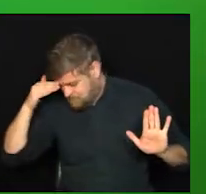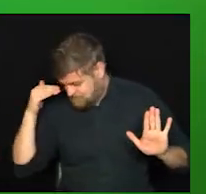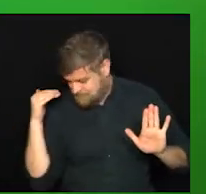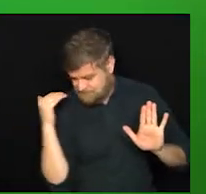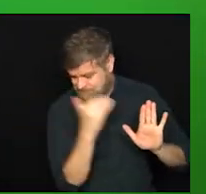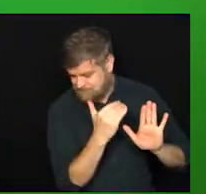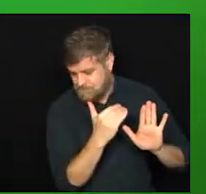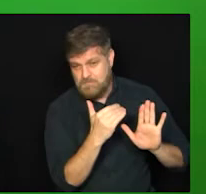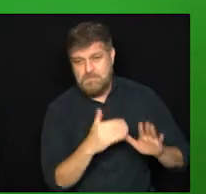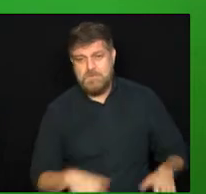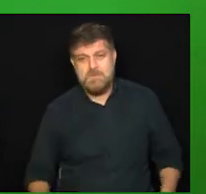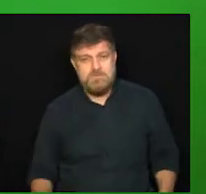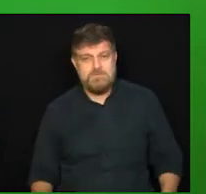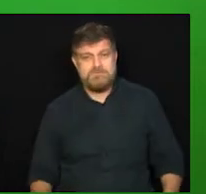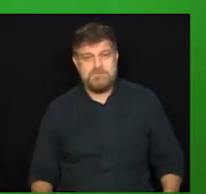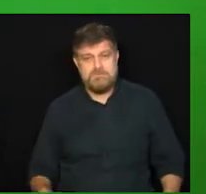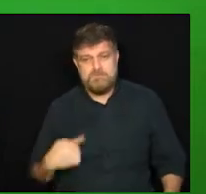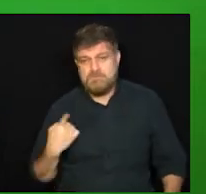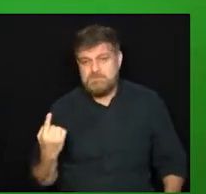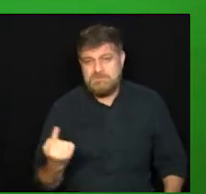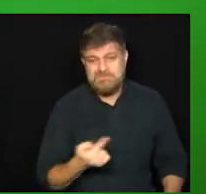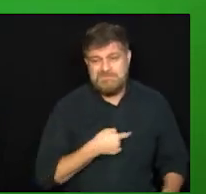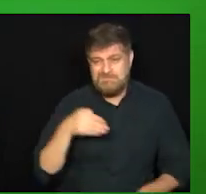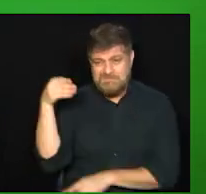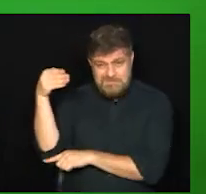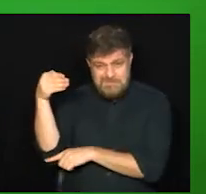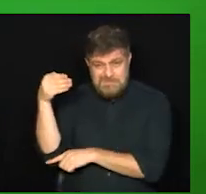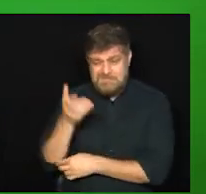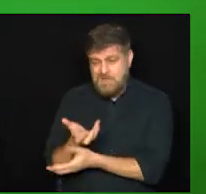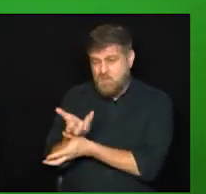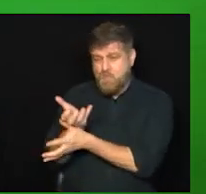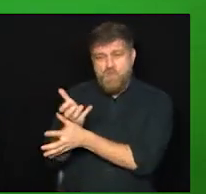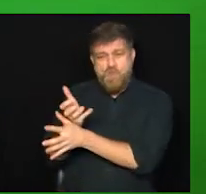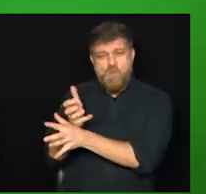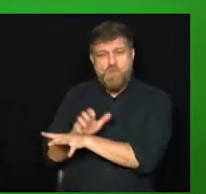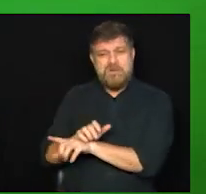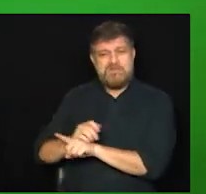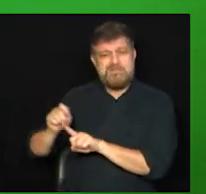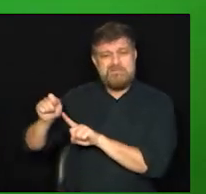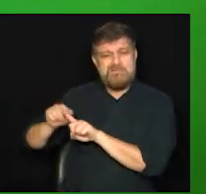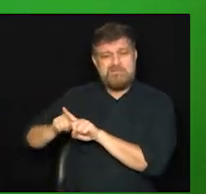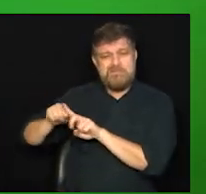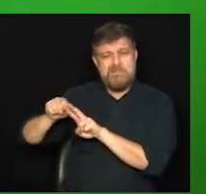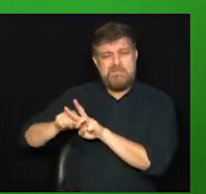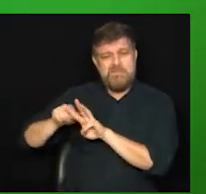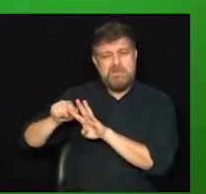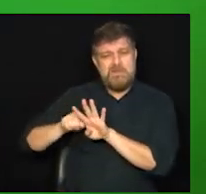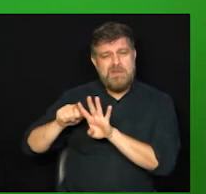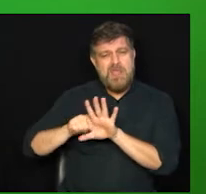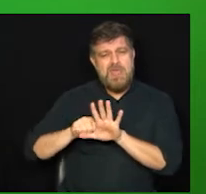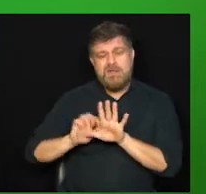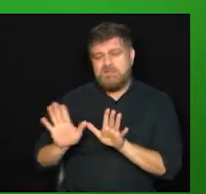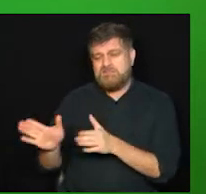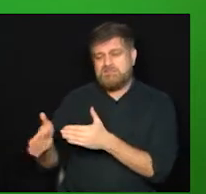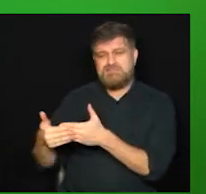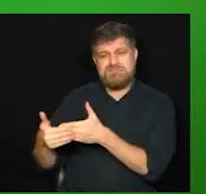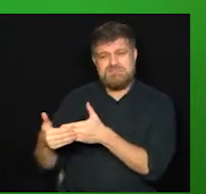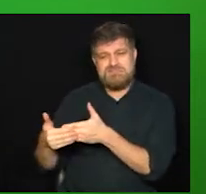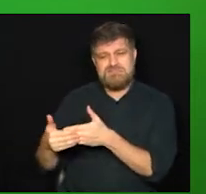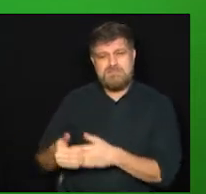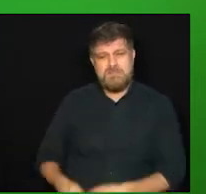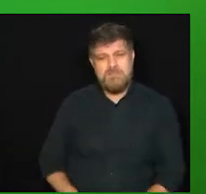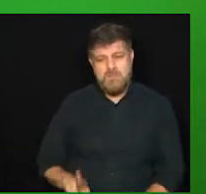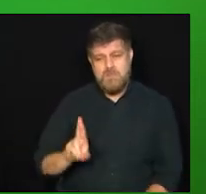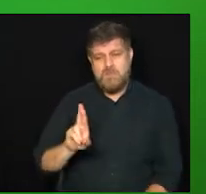todos os decretos. E nós ficamos aí meses com os hotéis fechados. O Royal, por